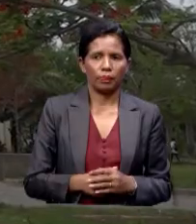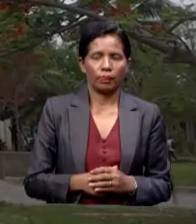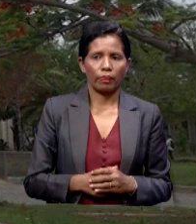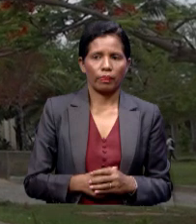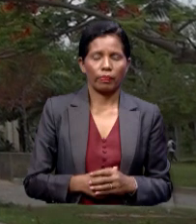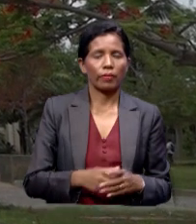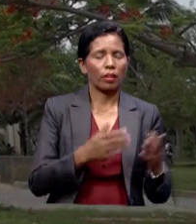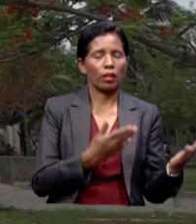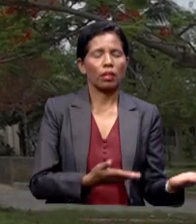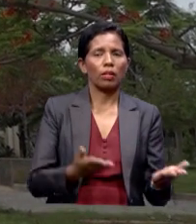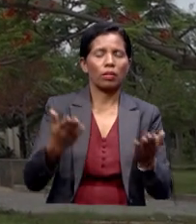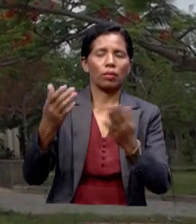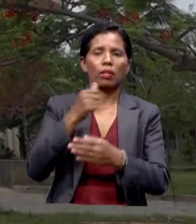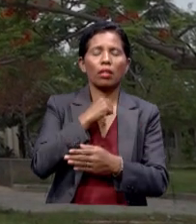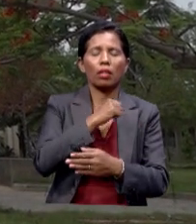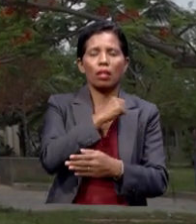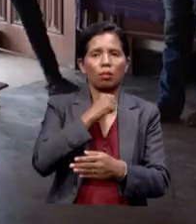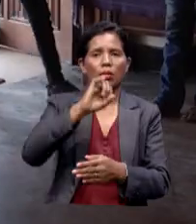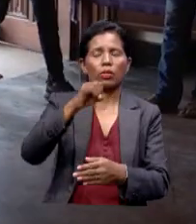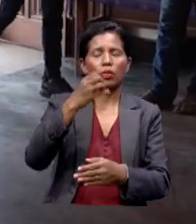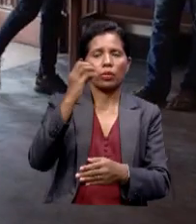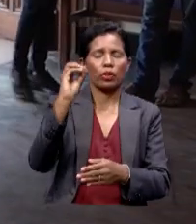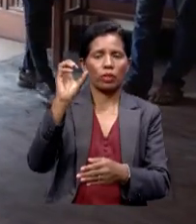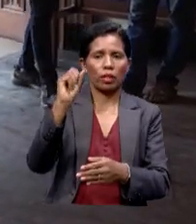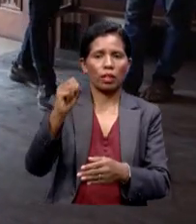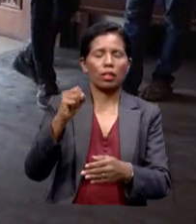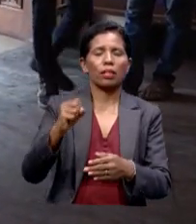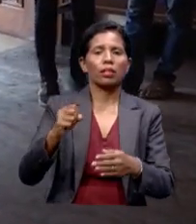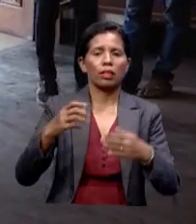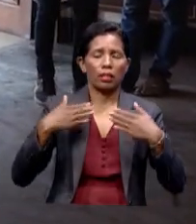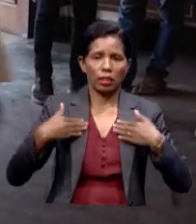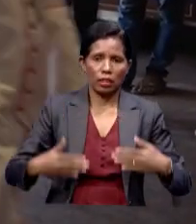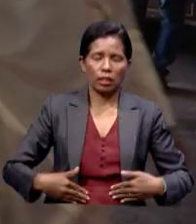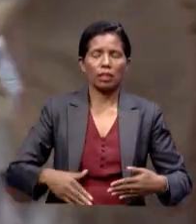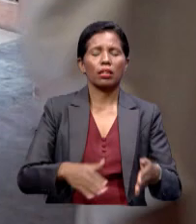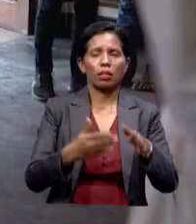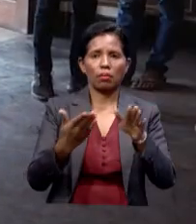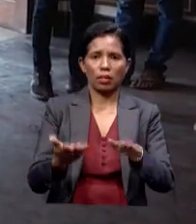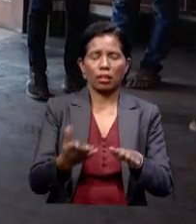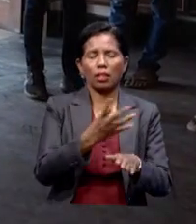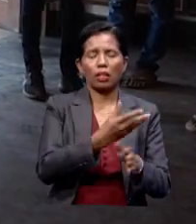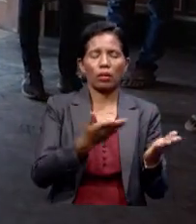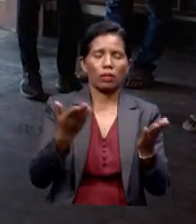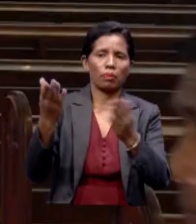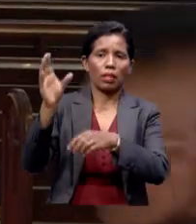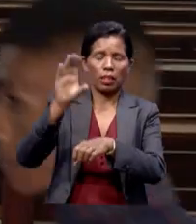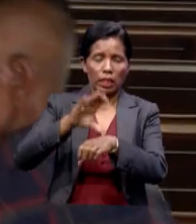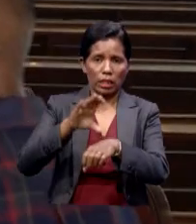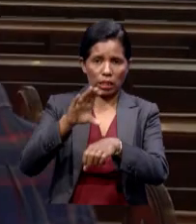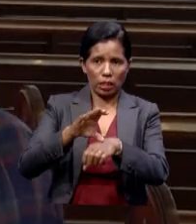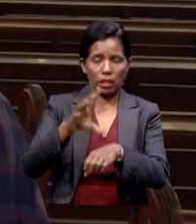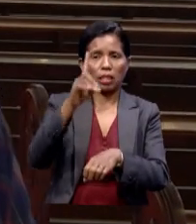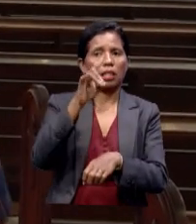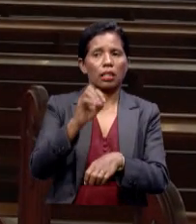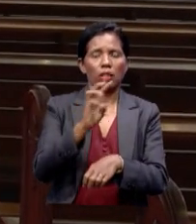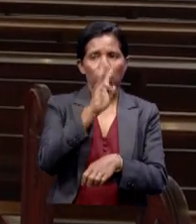Rafael Lori, Monsenhor José António da Costa, Isin Mate, Horibatau e a Paróquia Nossa Senhora Imaculada Conceição Catedral Dili,